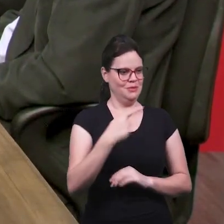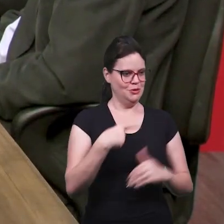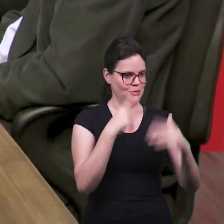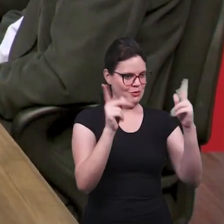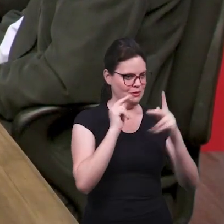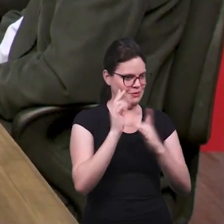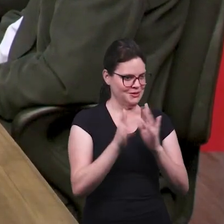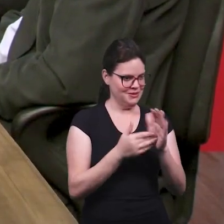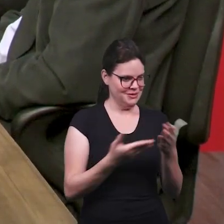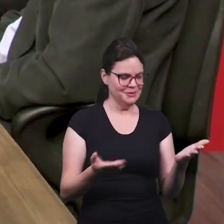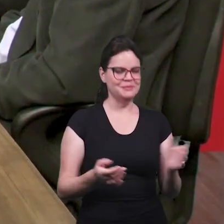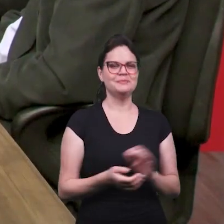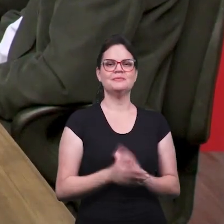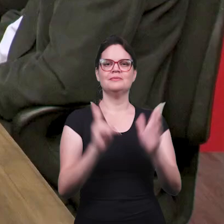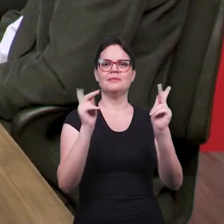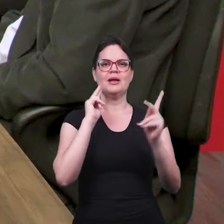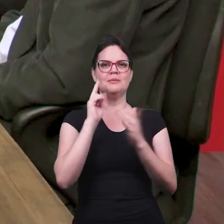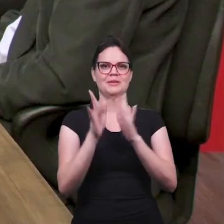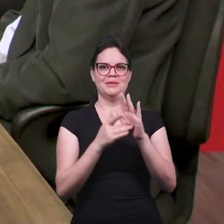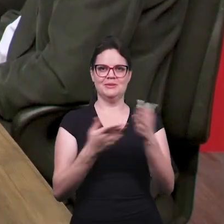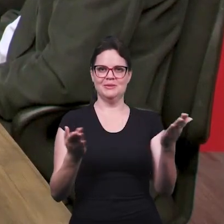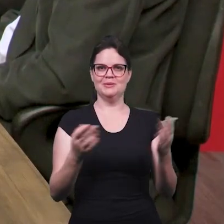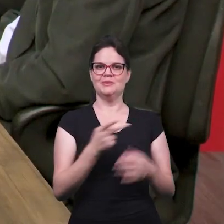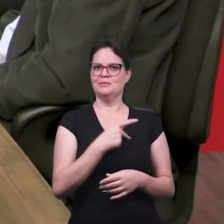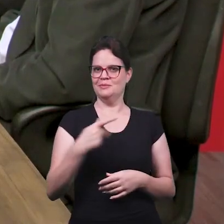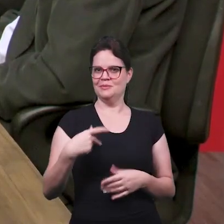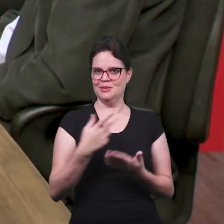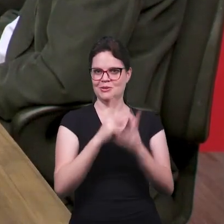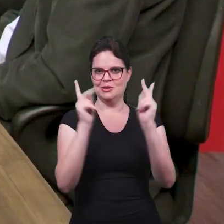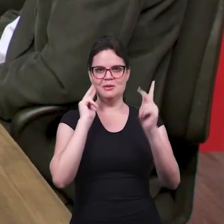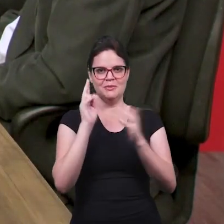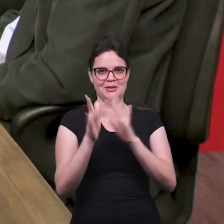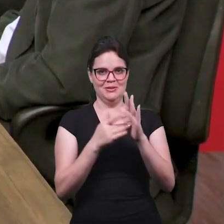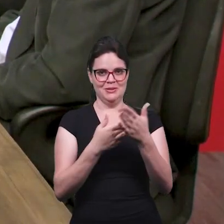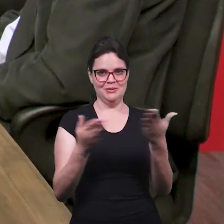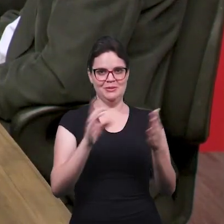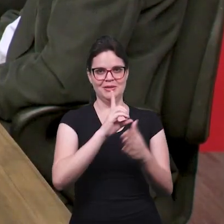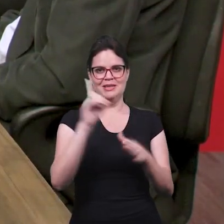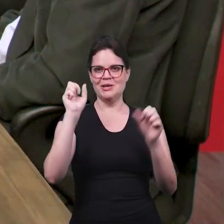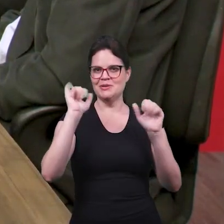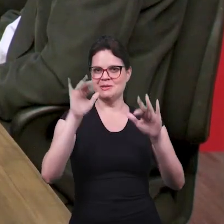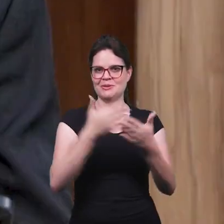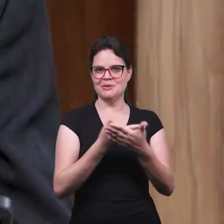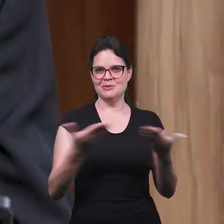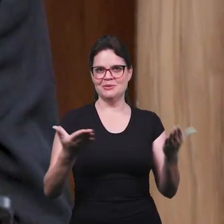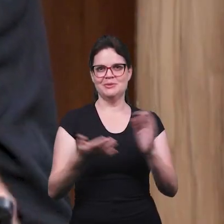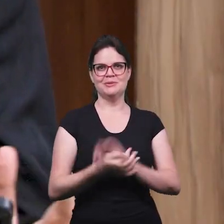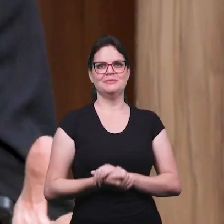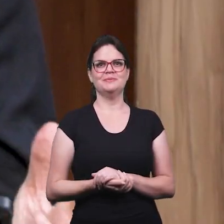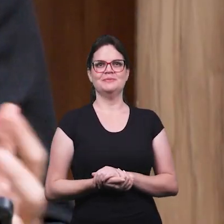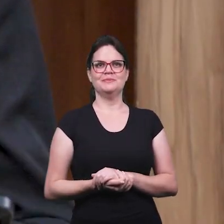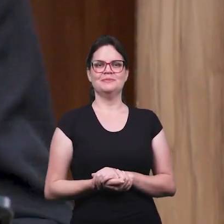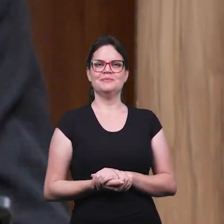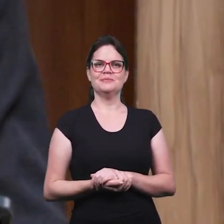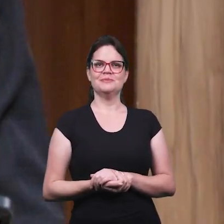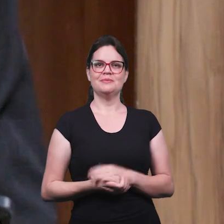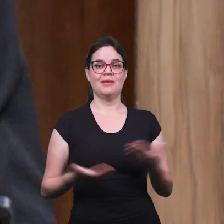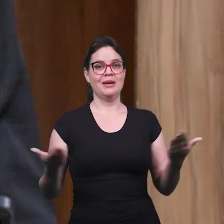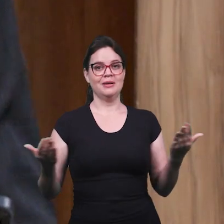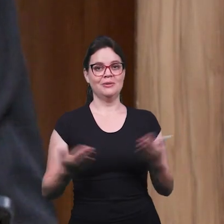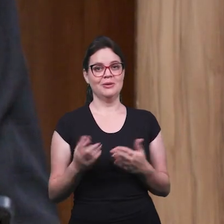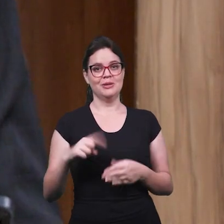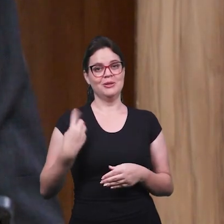paz do Senhor, irmãos. Paz do Senhor, professor Tiago. Pai do Senhor, Deus abençoe a todos. Né? E até a próxima. Estamos vivendo então